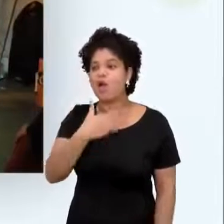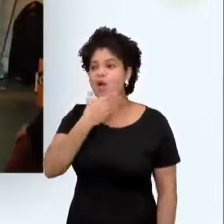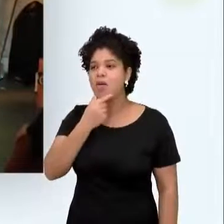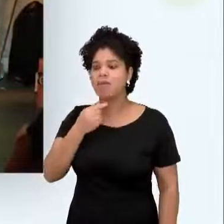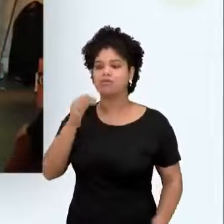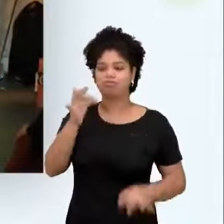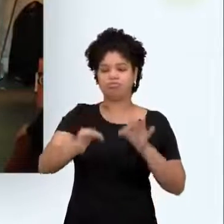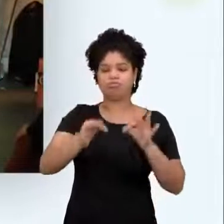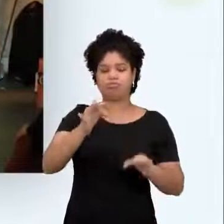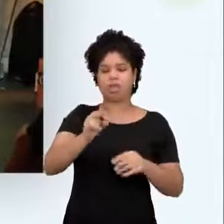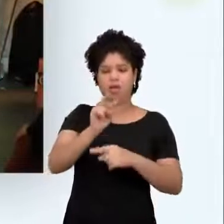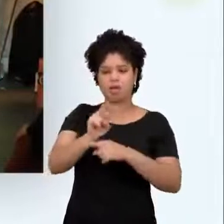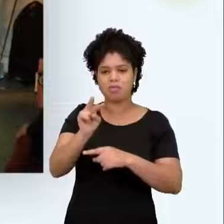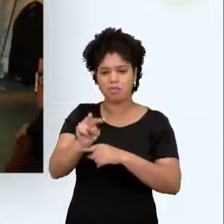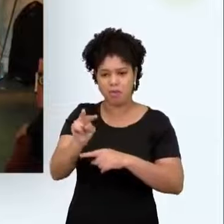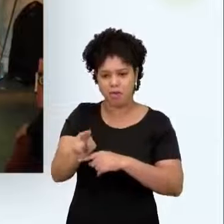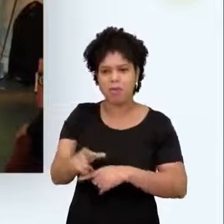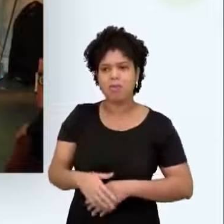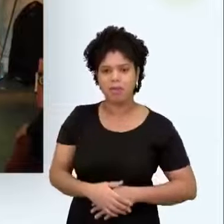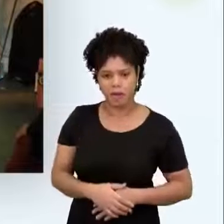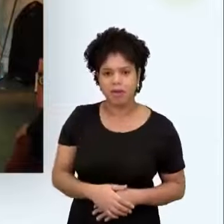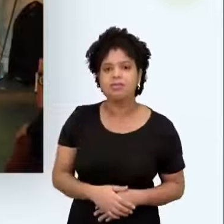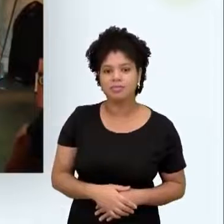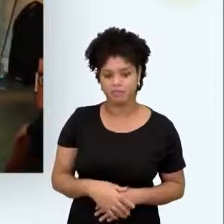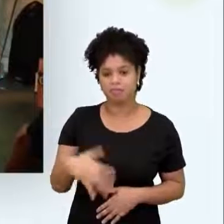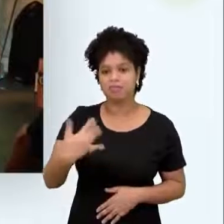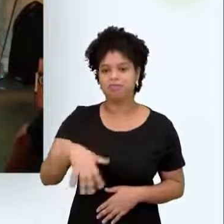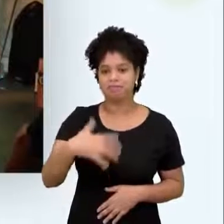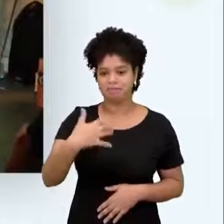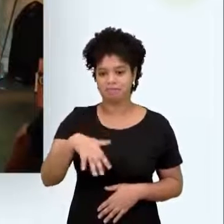público. E antes de ver sua garganta